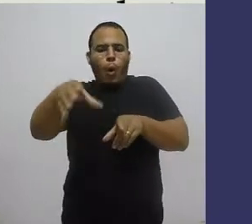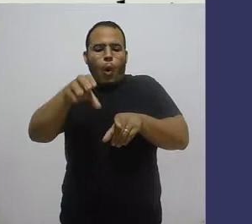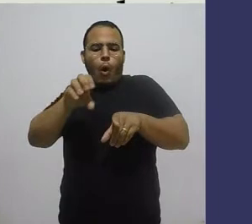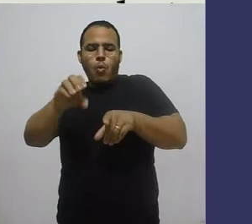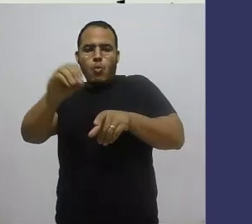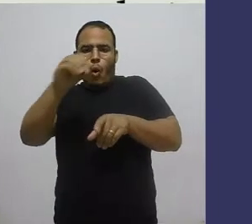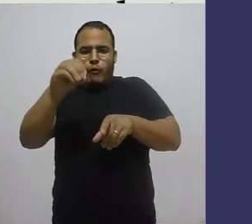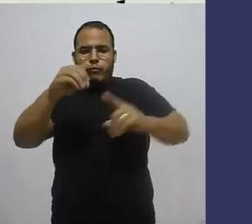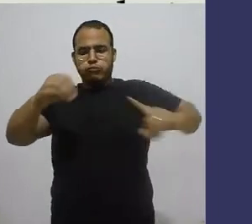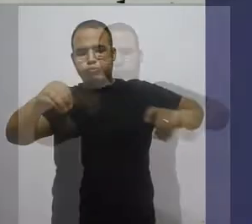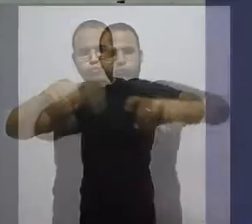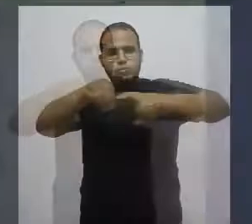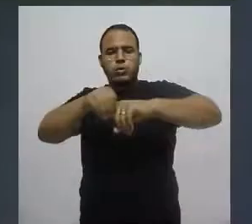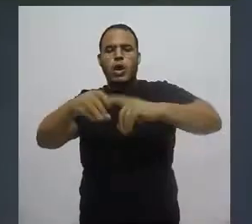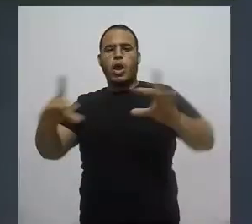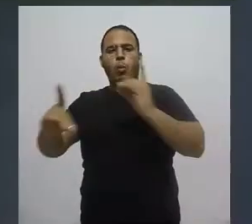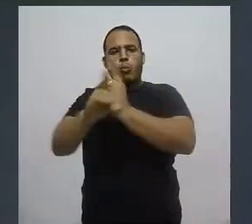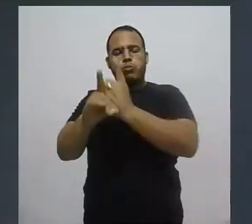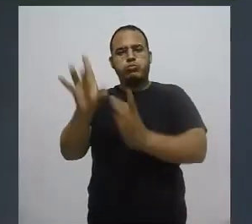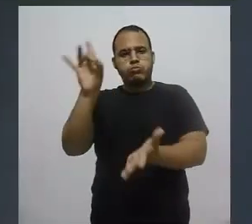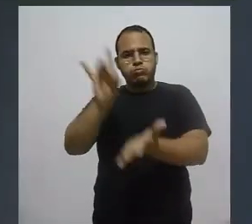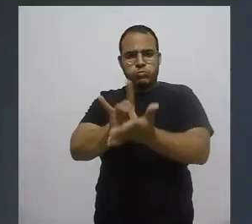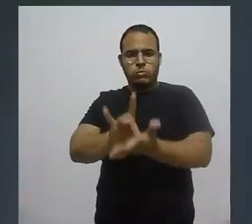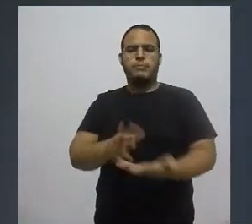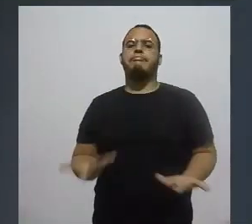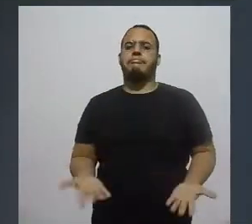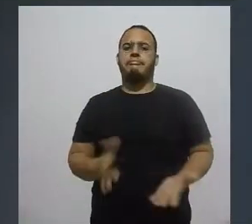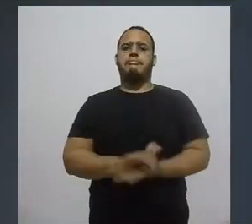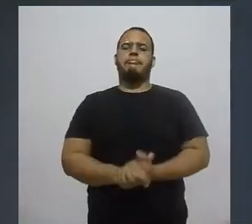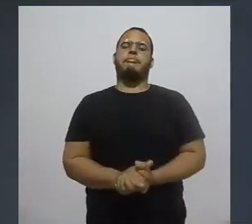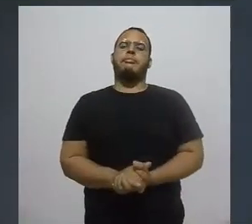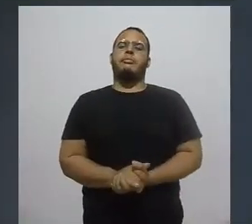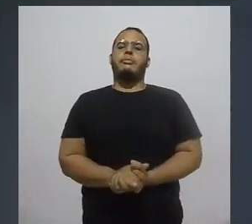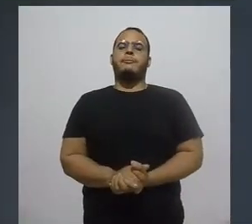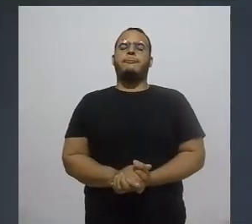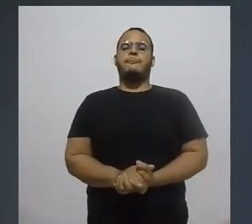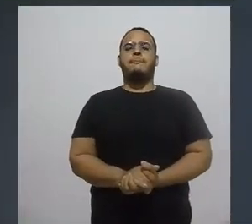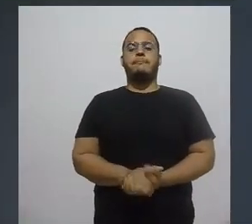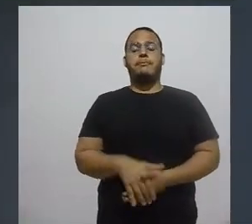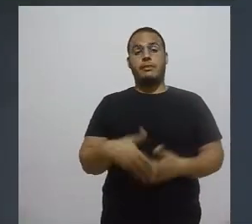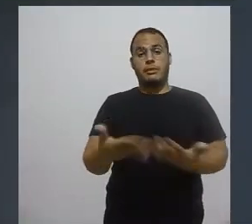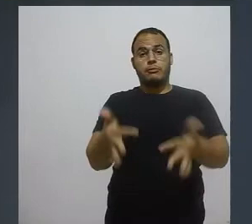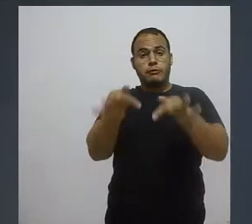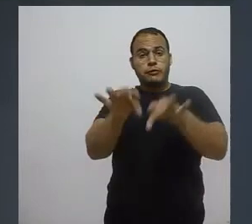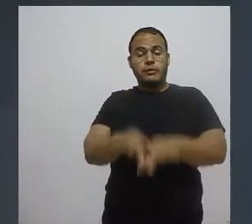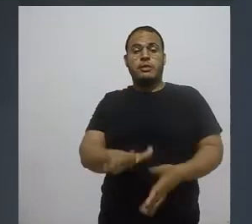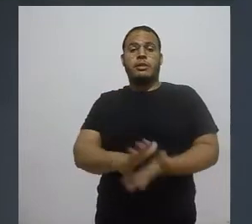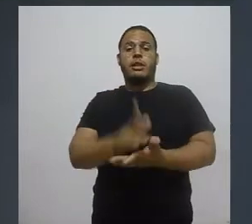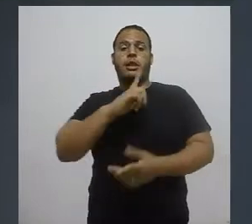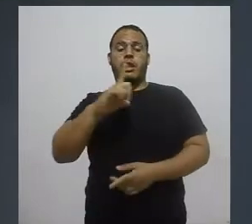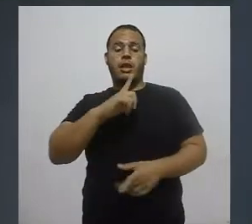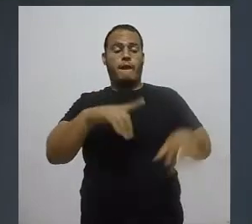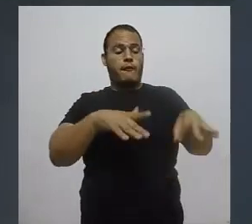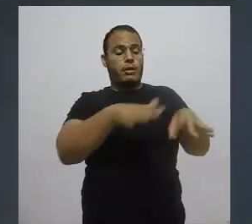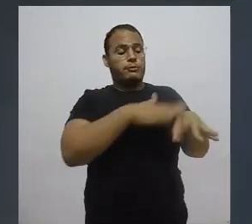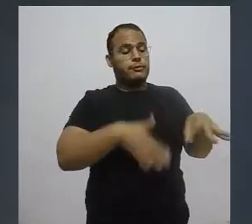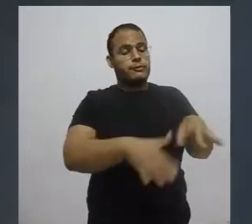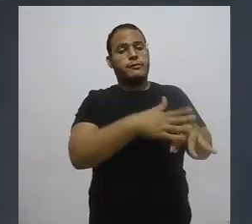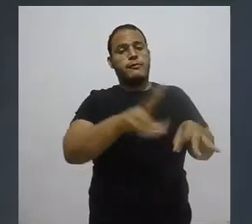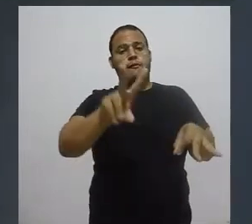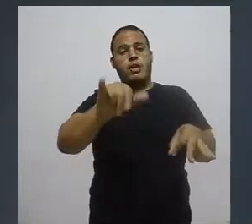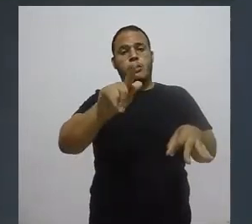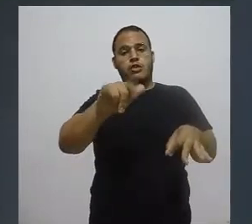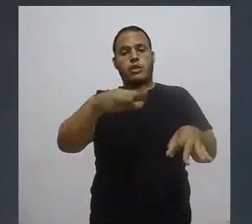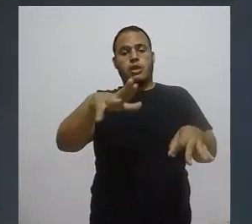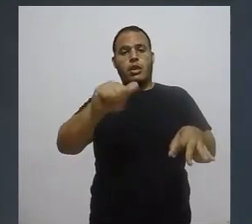Ou seja, é na tubo-uterina que vai acontecer a fecundação, ok? E por fim, a gente vai ter a vagina. O que é a vagina? É